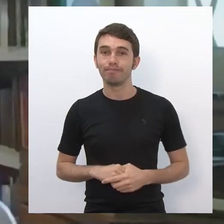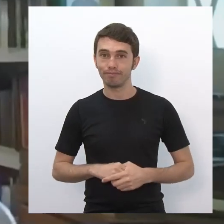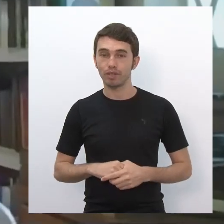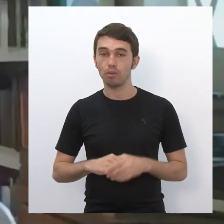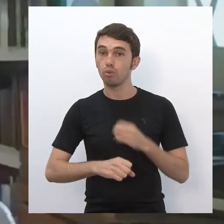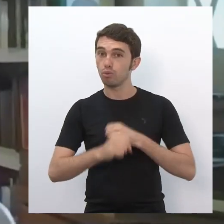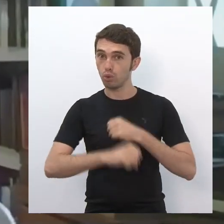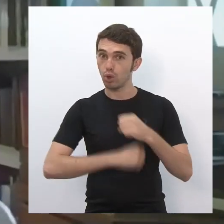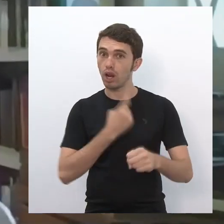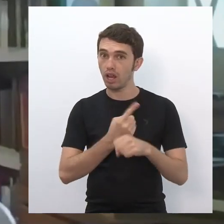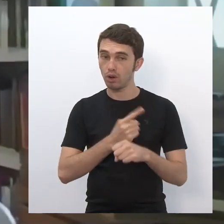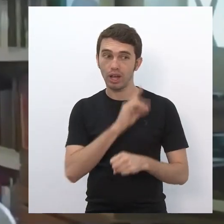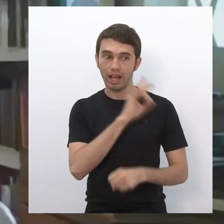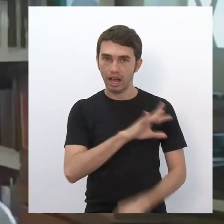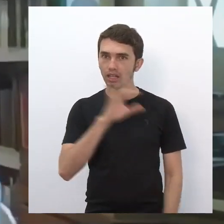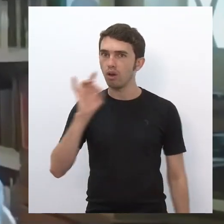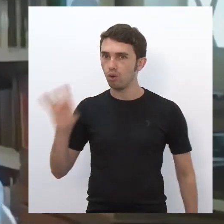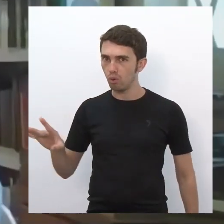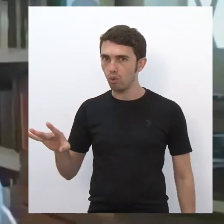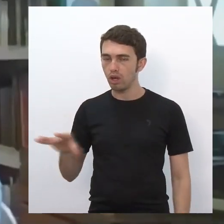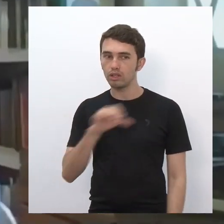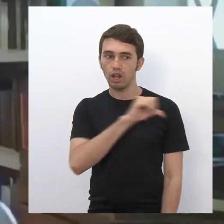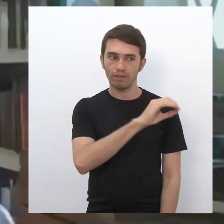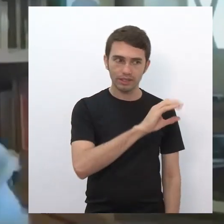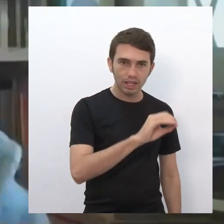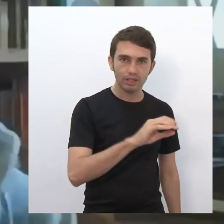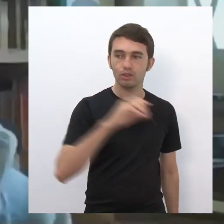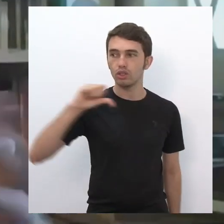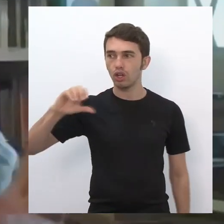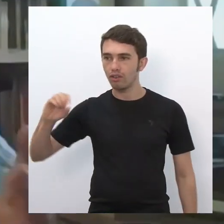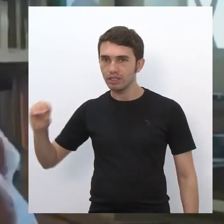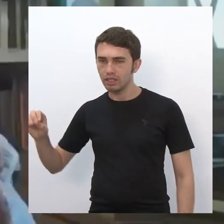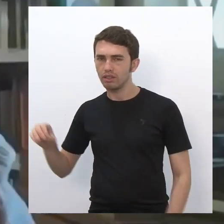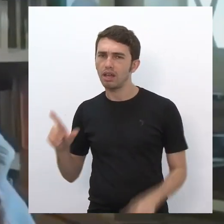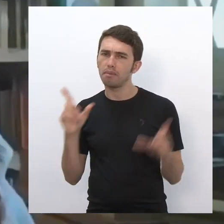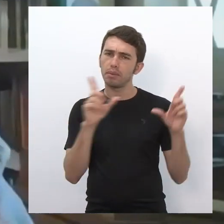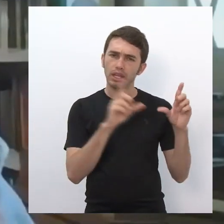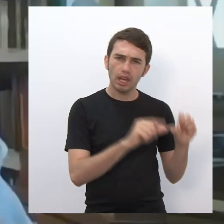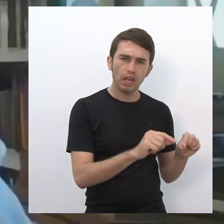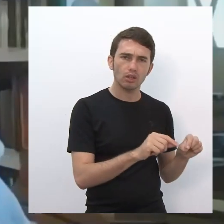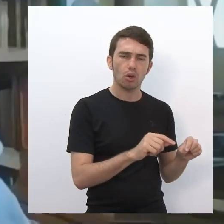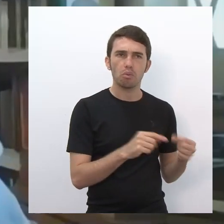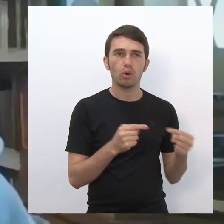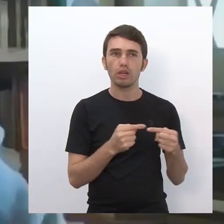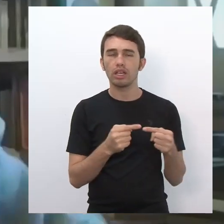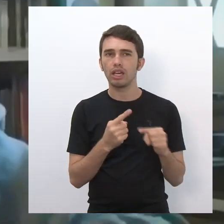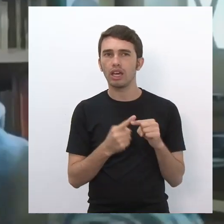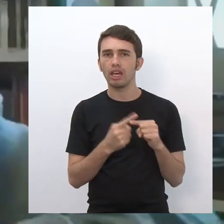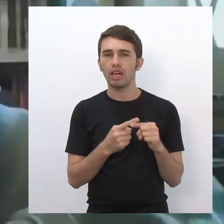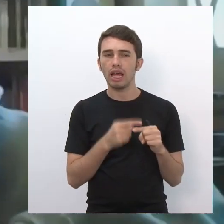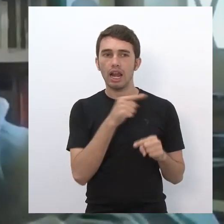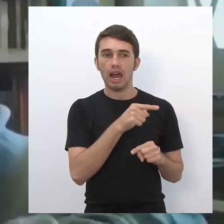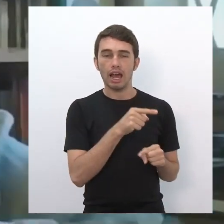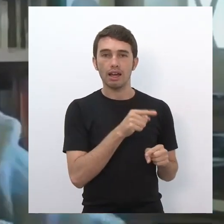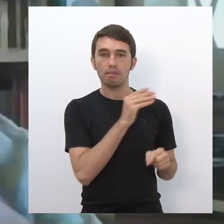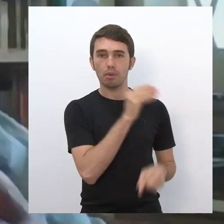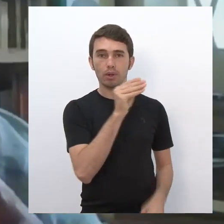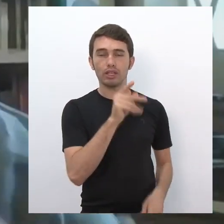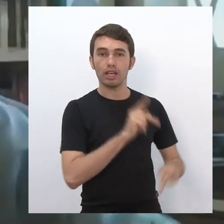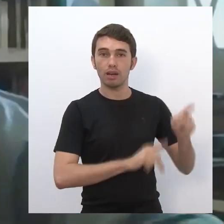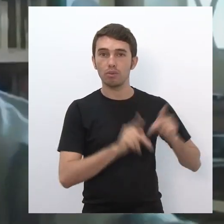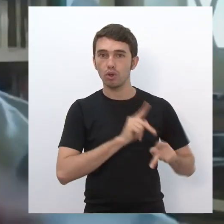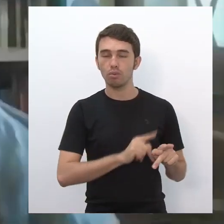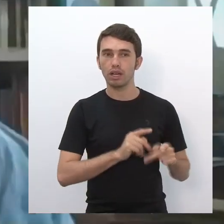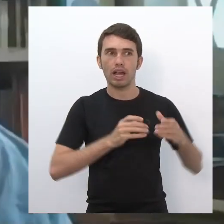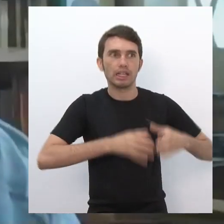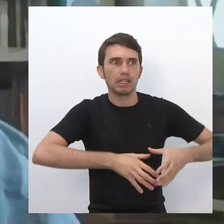ano, cada uma, né? Pequenos programas, porque não é da natureza da biblioteca pública oferecer, como